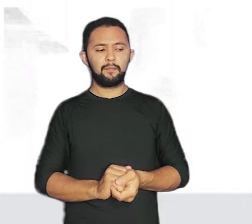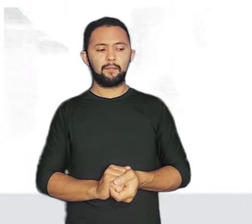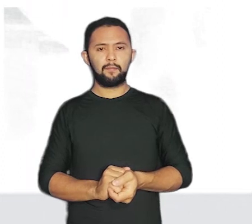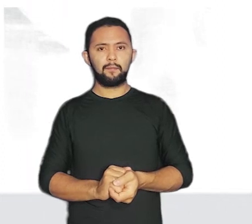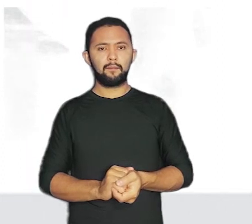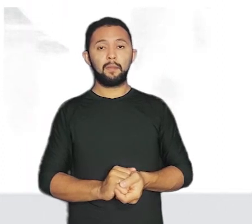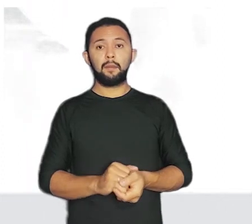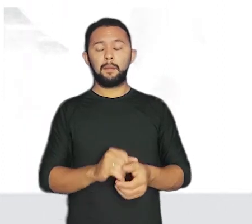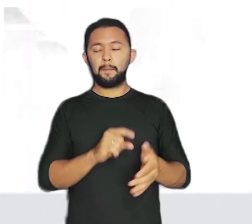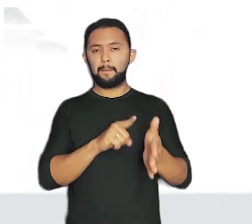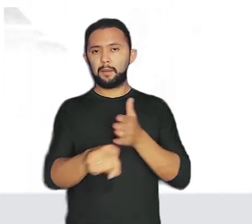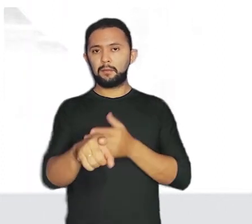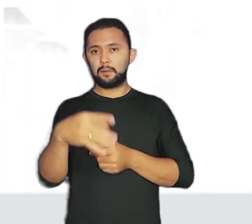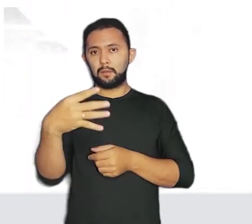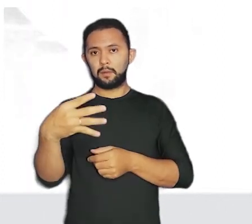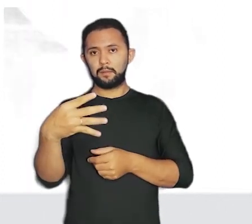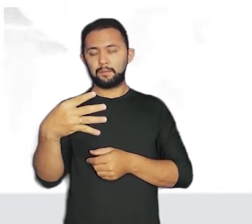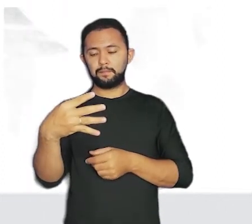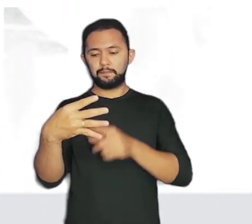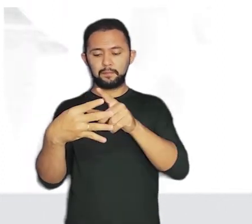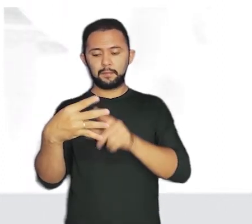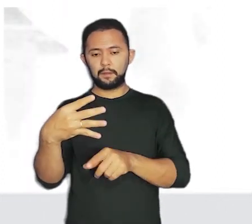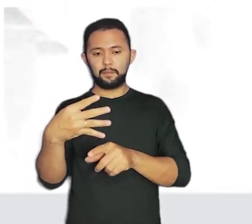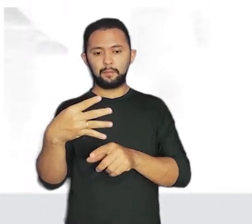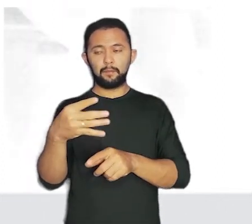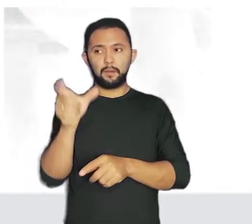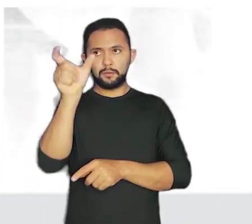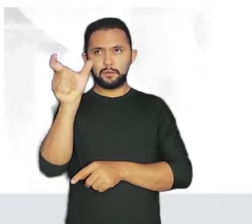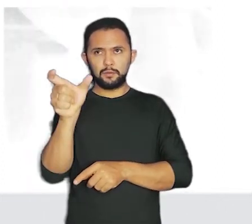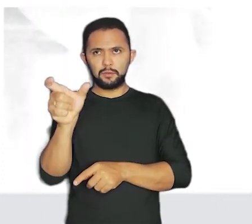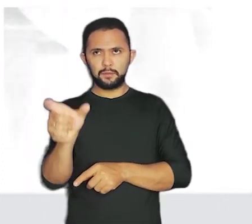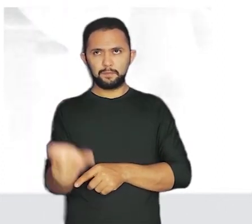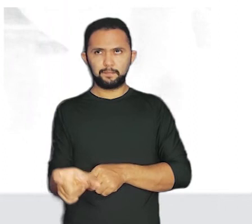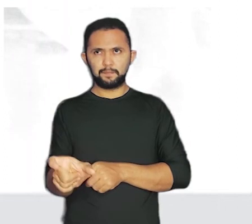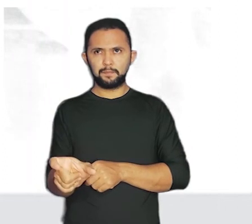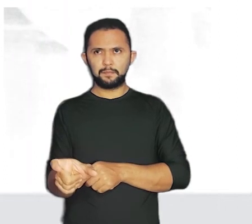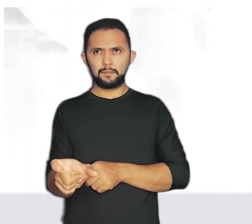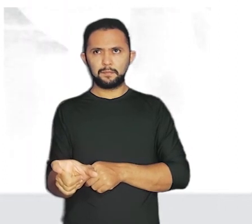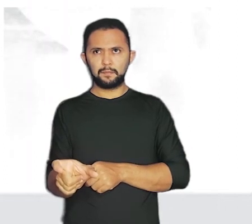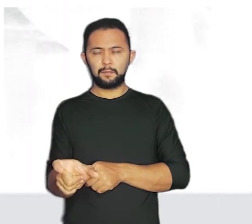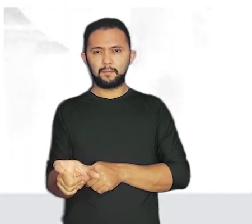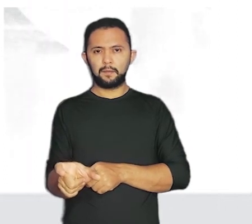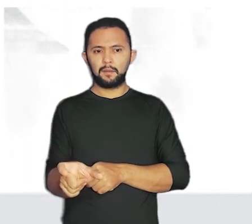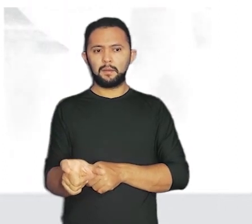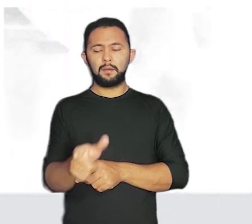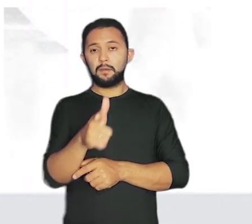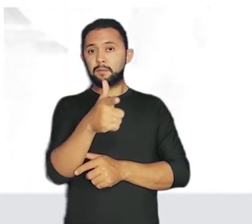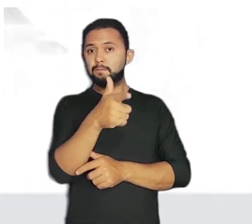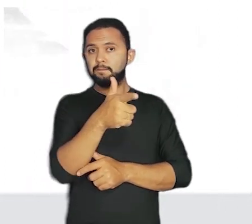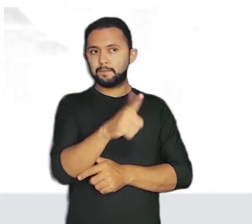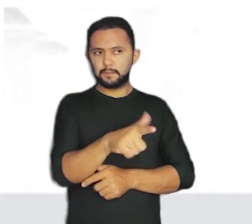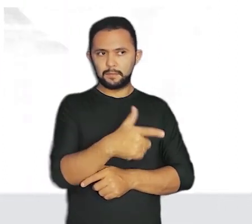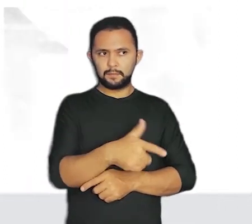a sentença 4. O sujeito indeterminado também é chamado de sujeito inexistente. Não, pessoal, né?